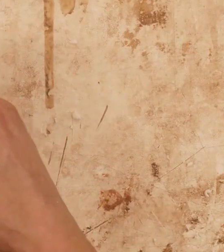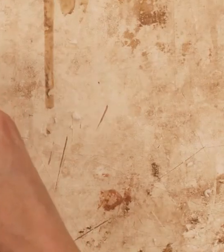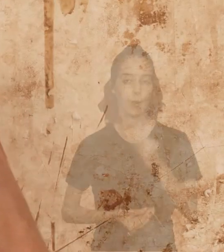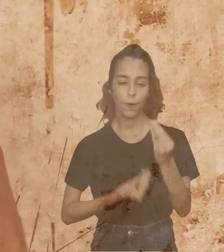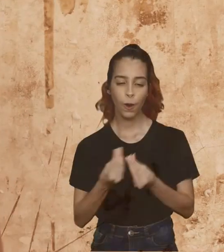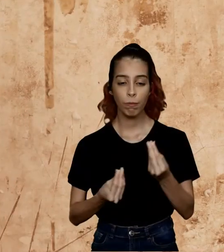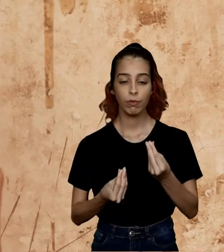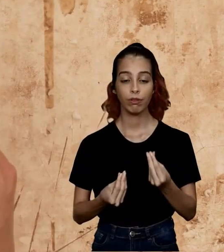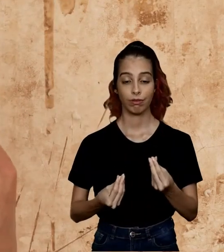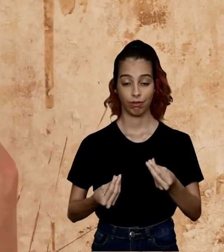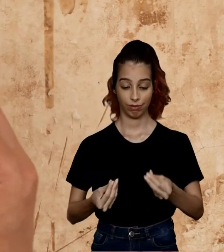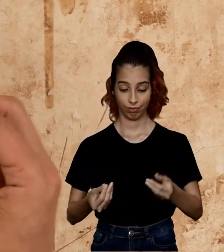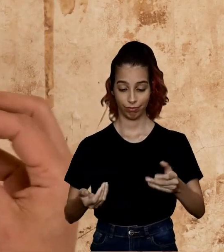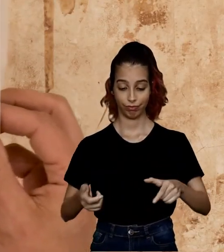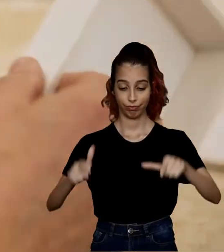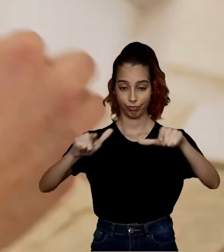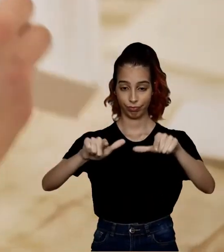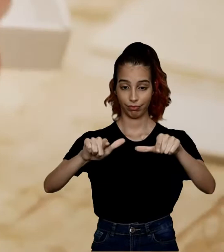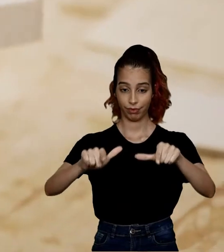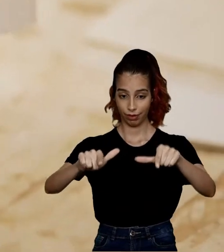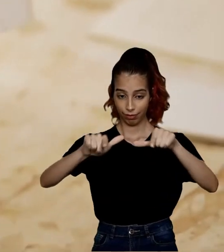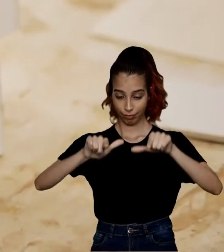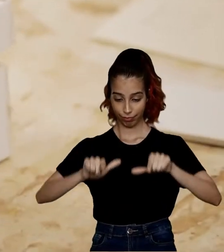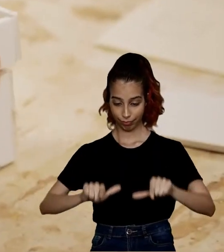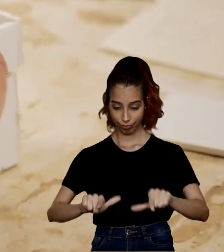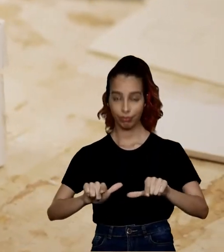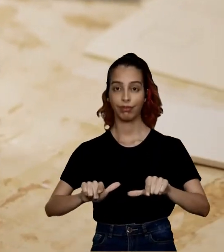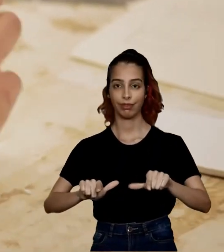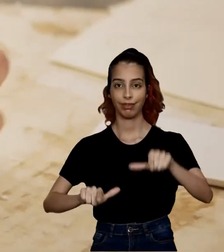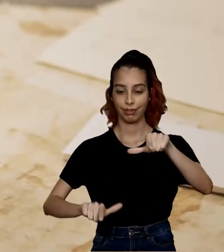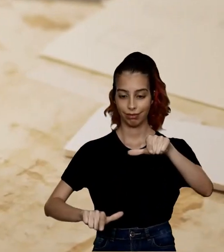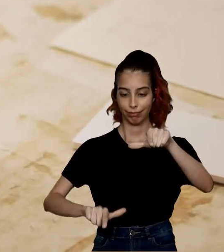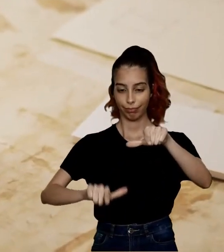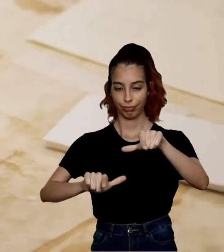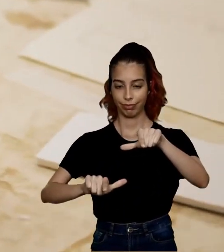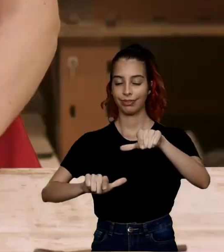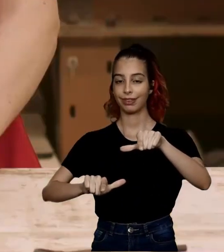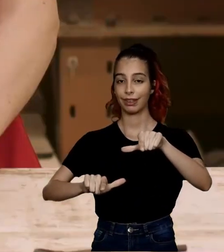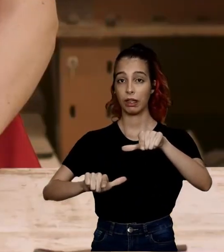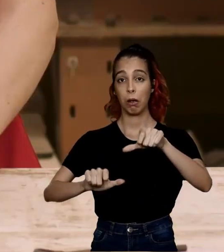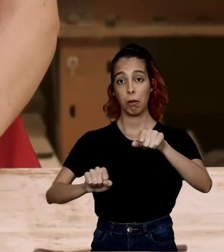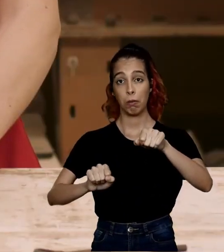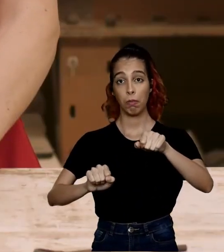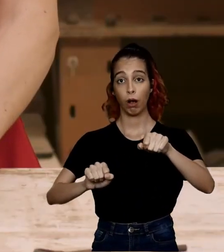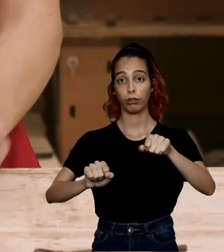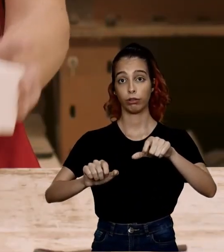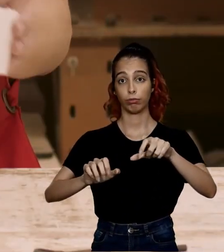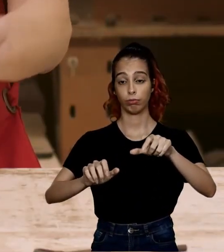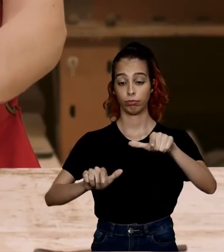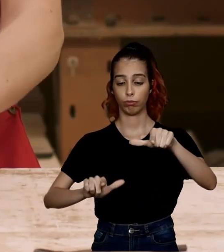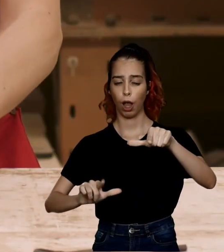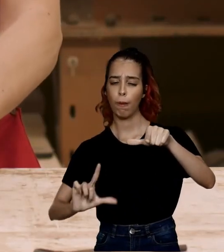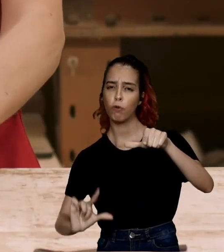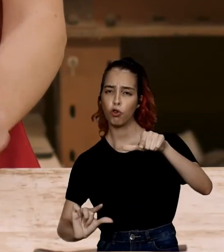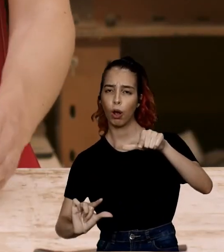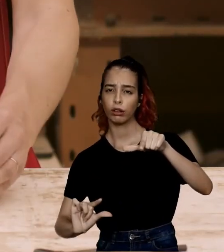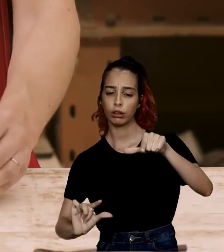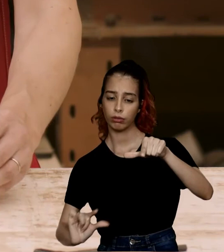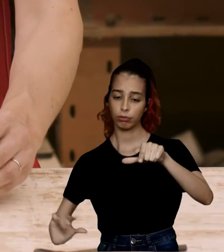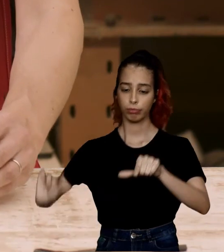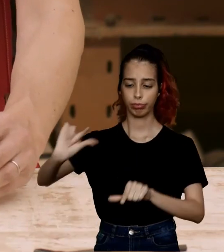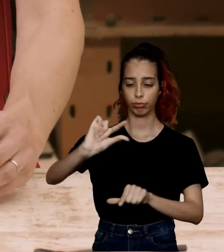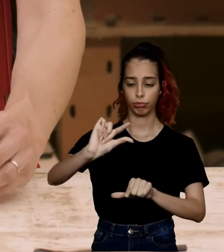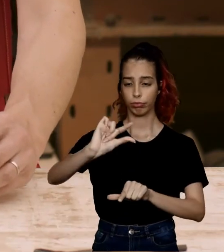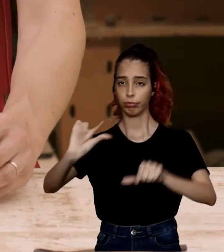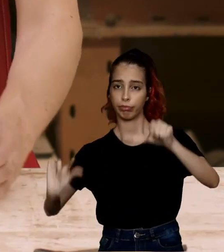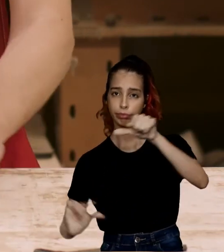A ideia é que uma possa encaixar na outra, seja a menor por cima ou a